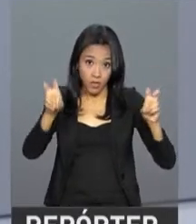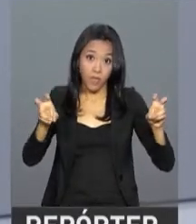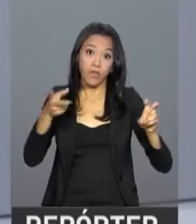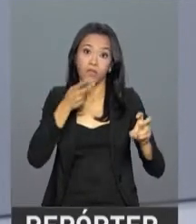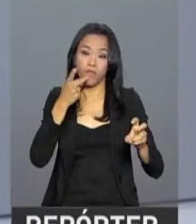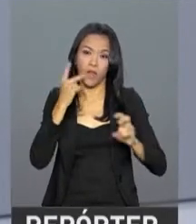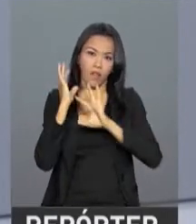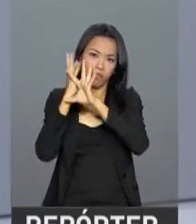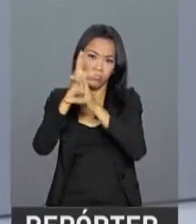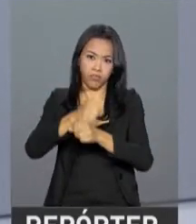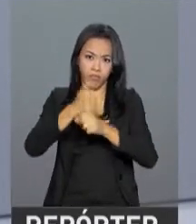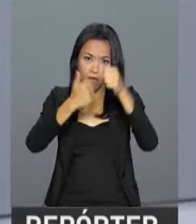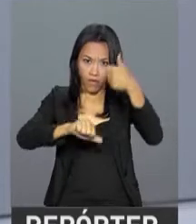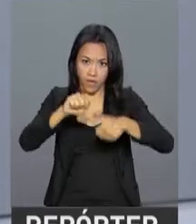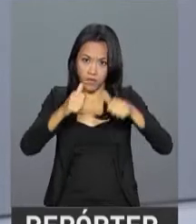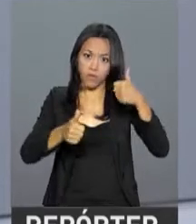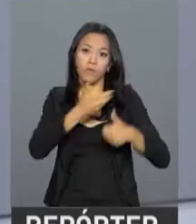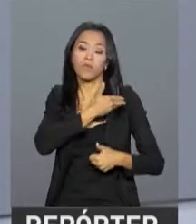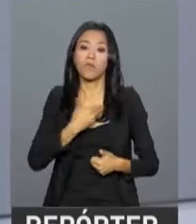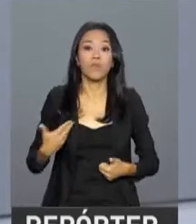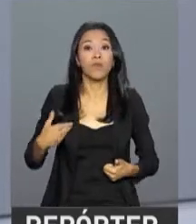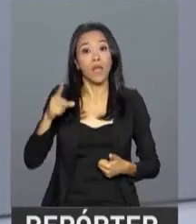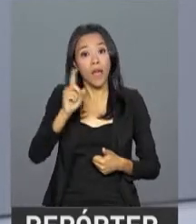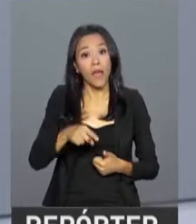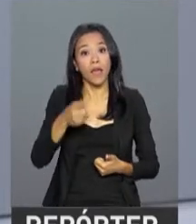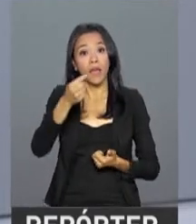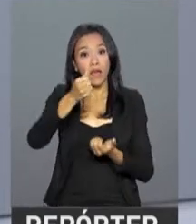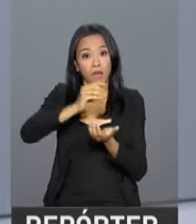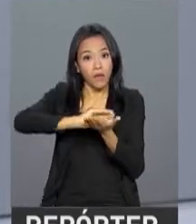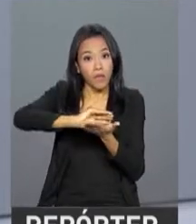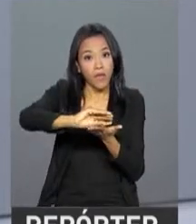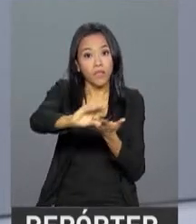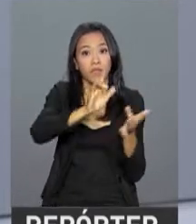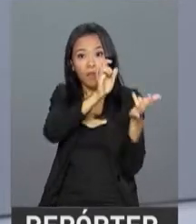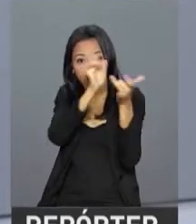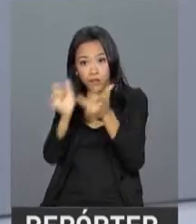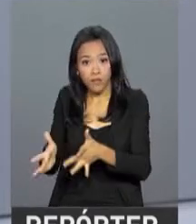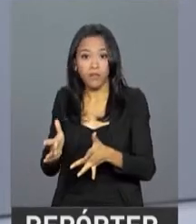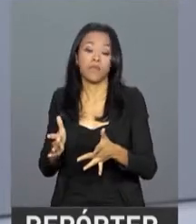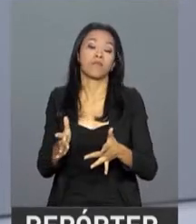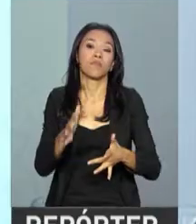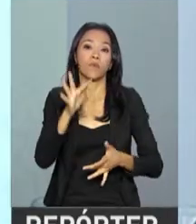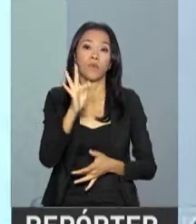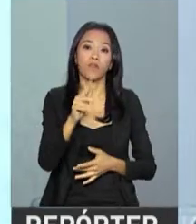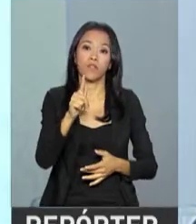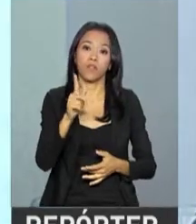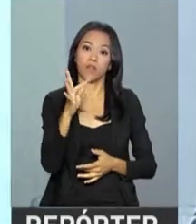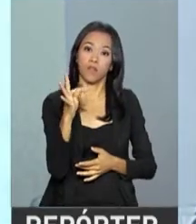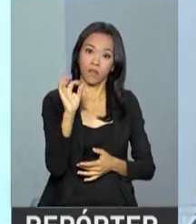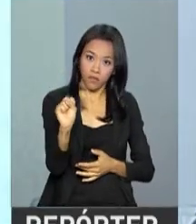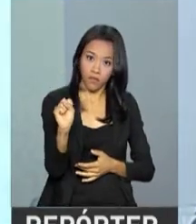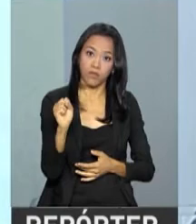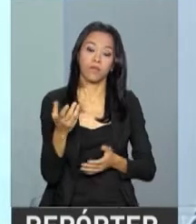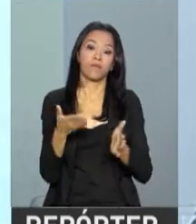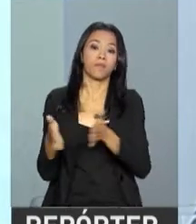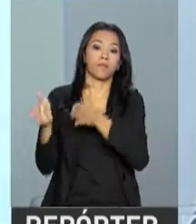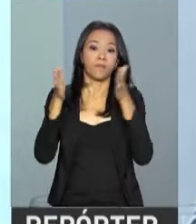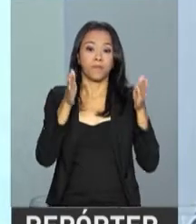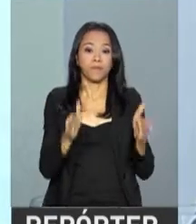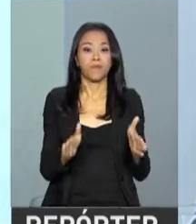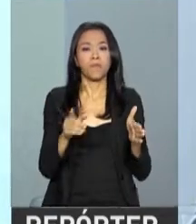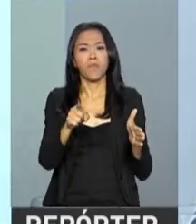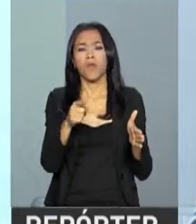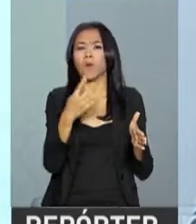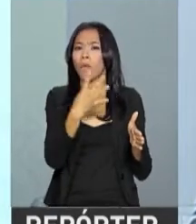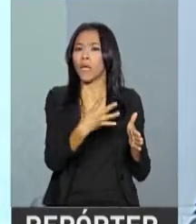apresentado hoje foi a liberação das contas inativas do fgts foram 43